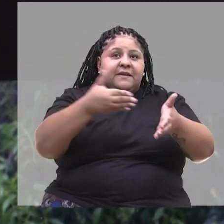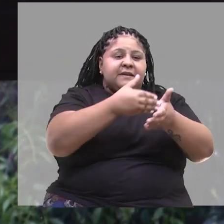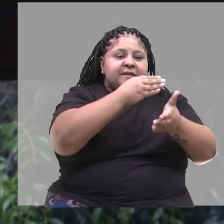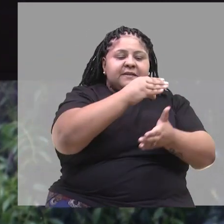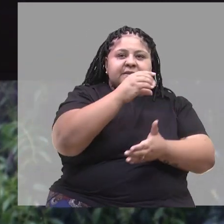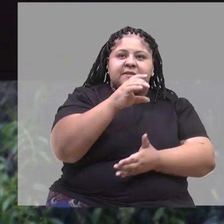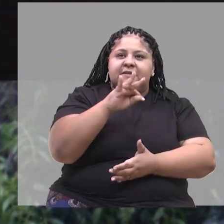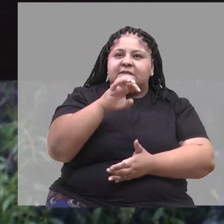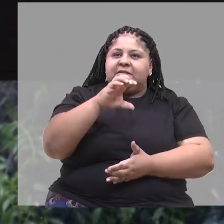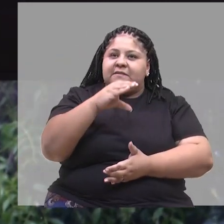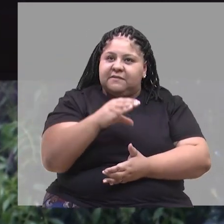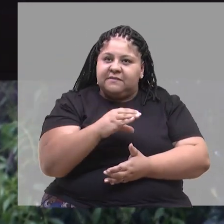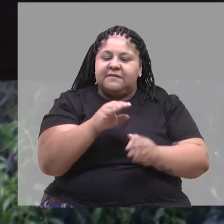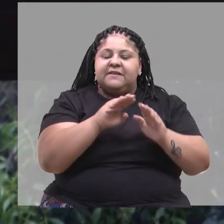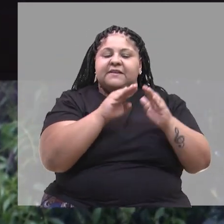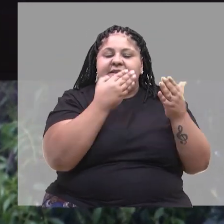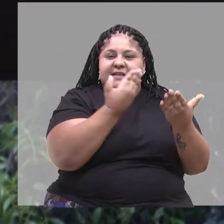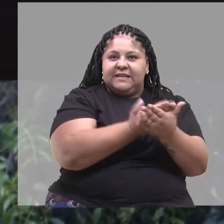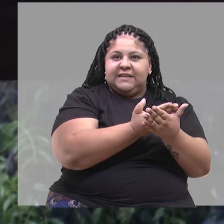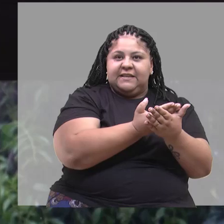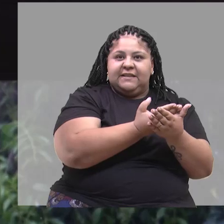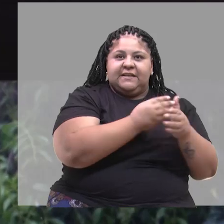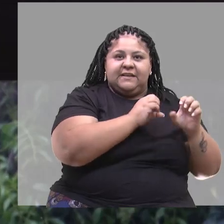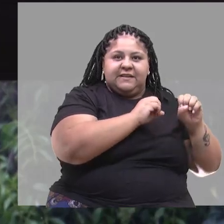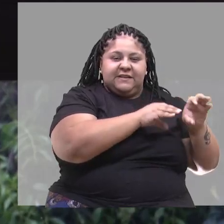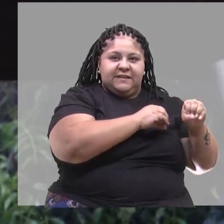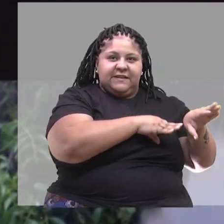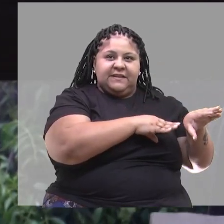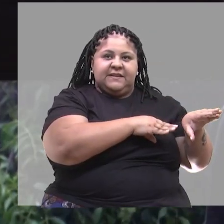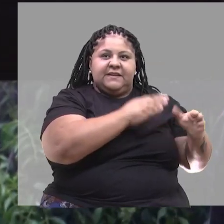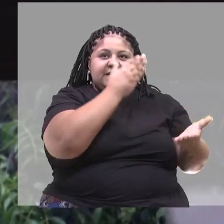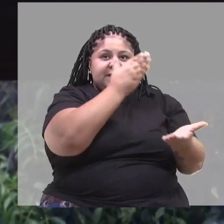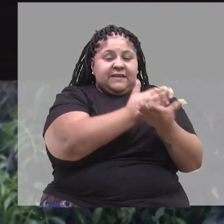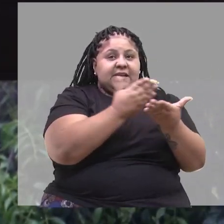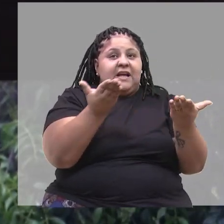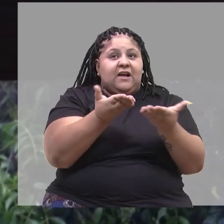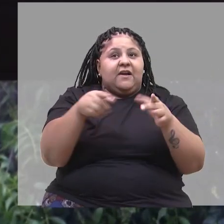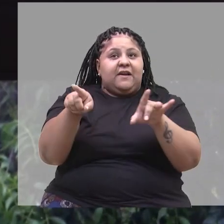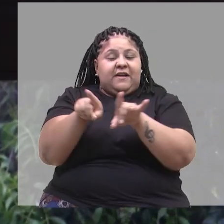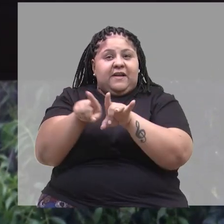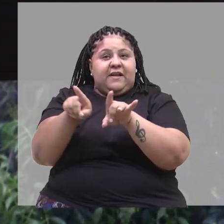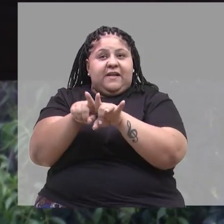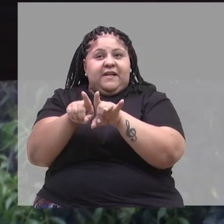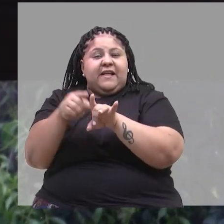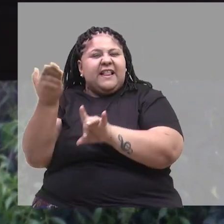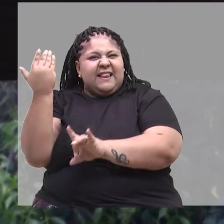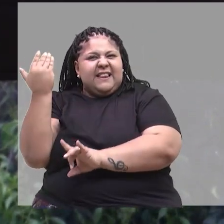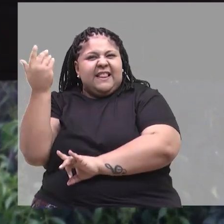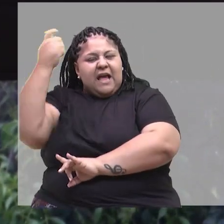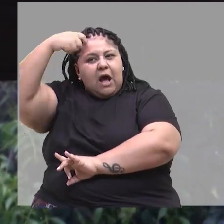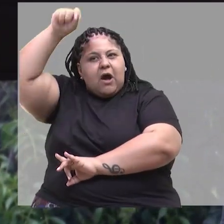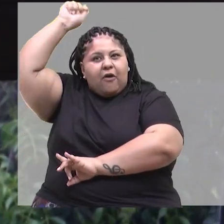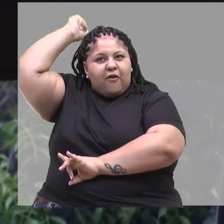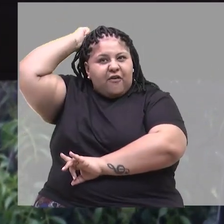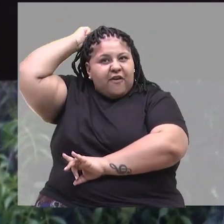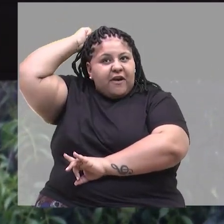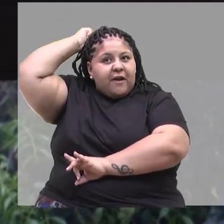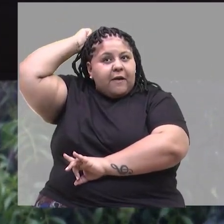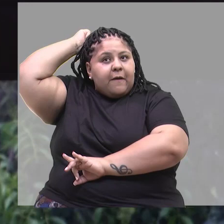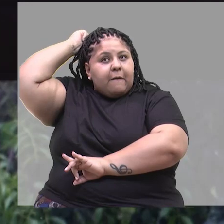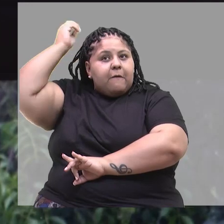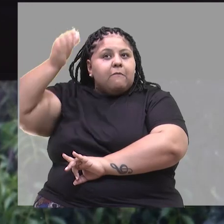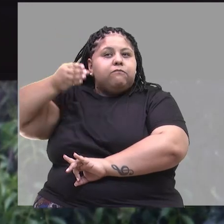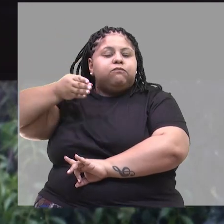o CETEC, que é a escola de ensino médio e agora também de fundamental lá da Universidade de Caxias do Sul,